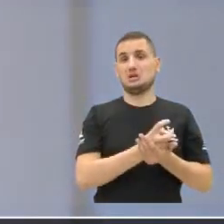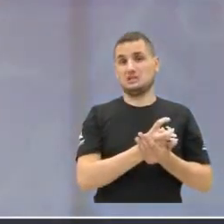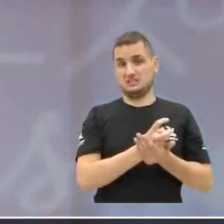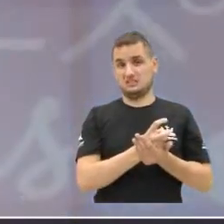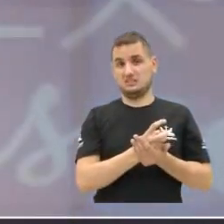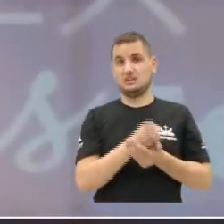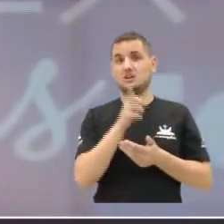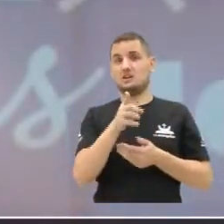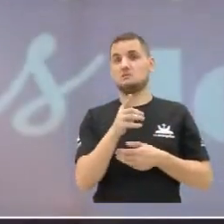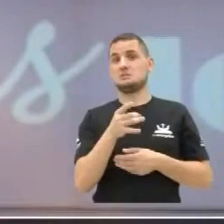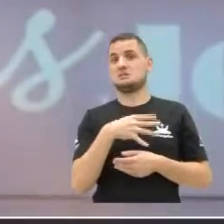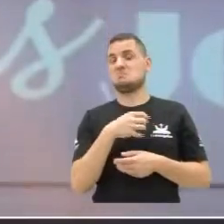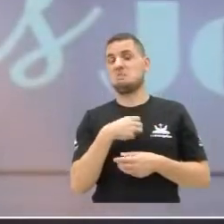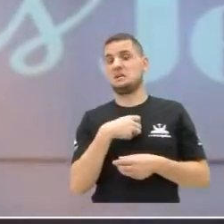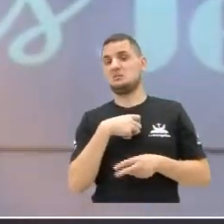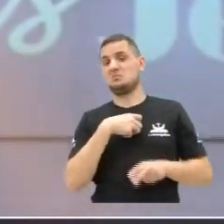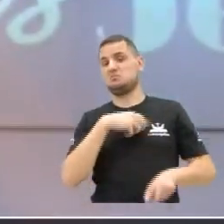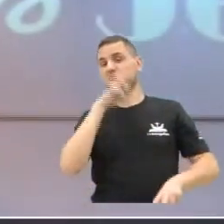medo da condenação,